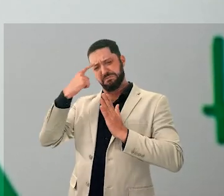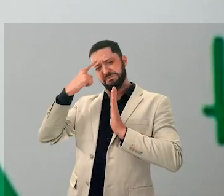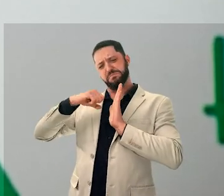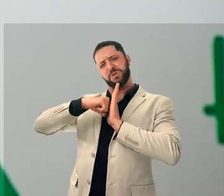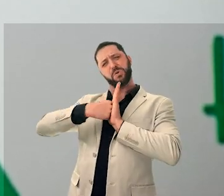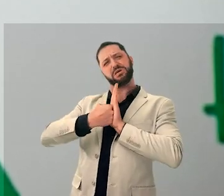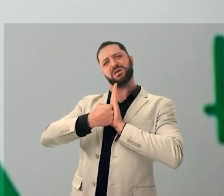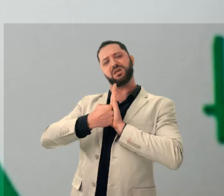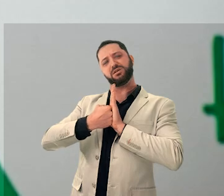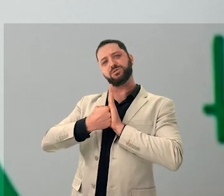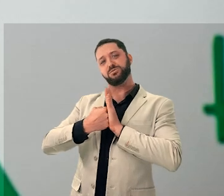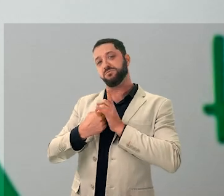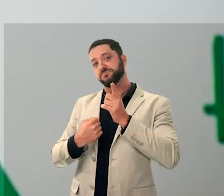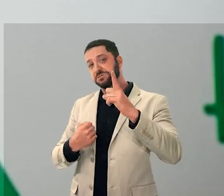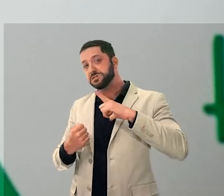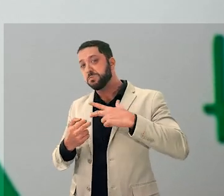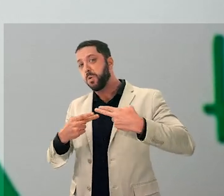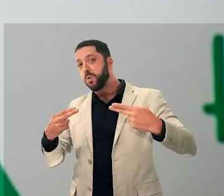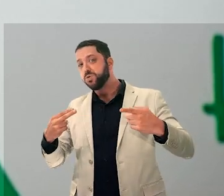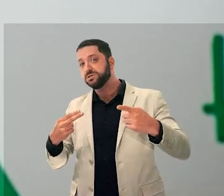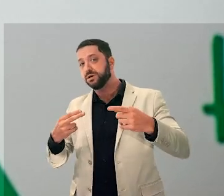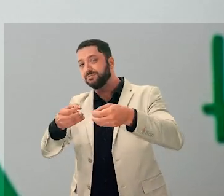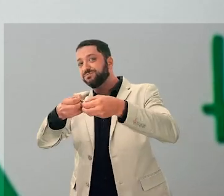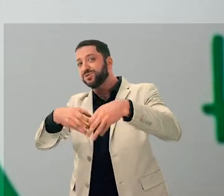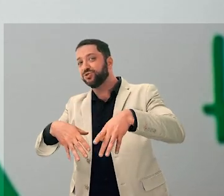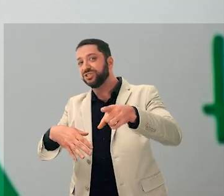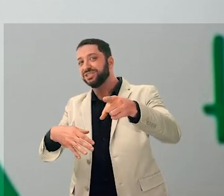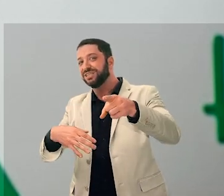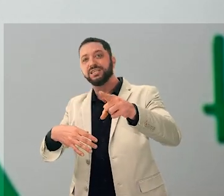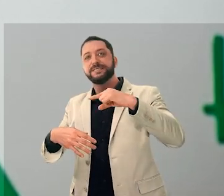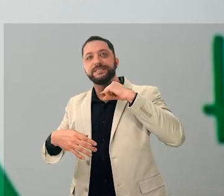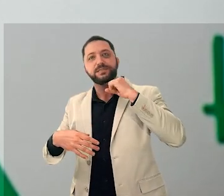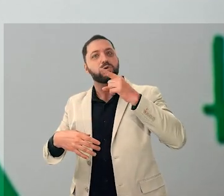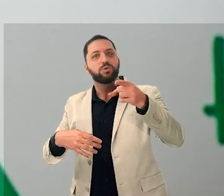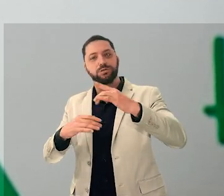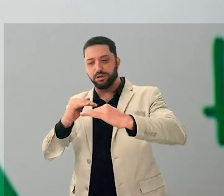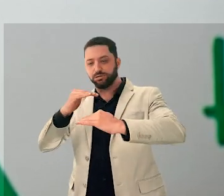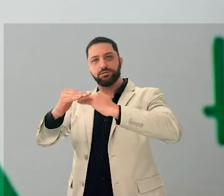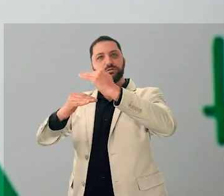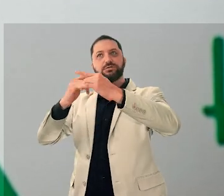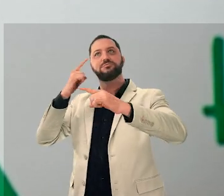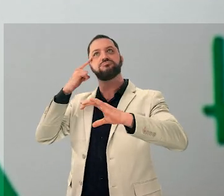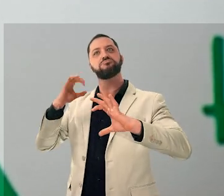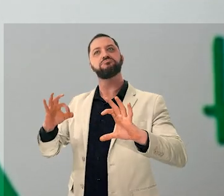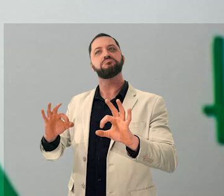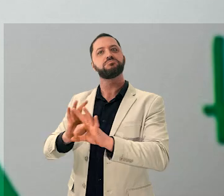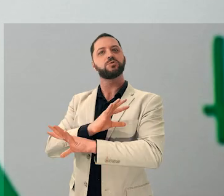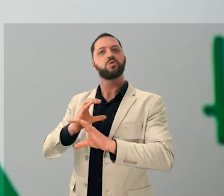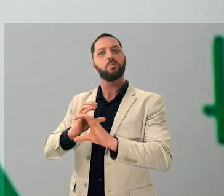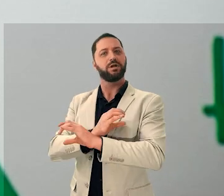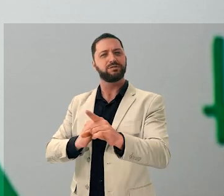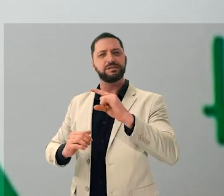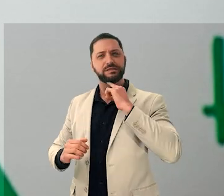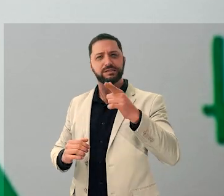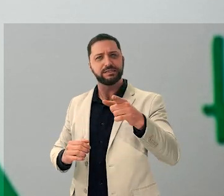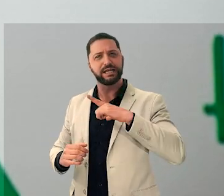bloqueada. Tem alguma coisa impedindo você de tomar decisão e viver uma vida plena e abundante, não é mesmo?